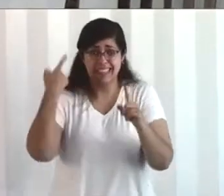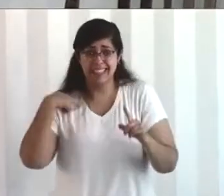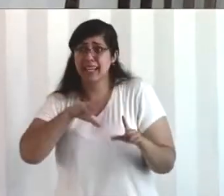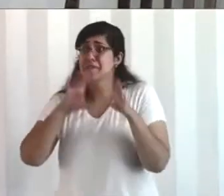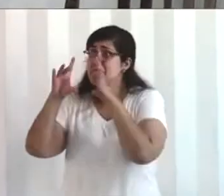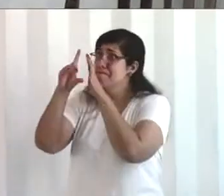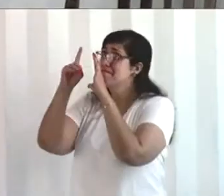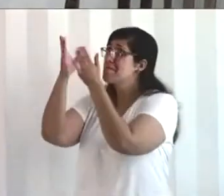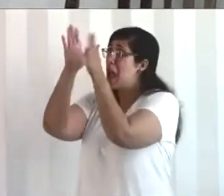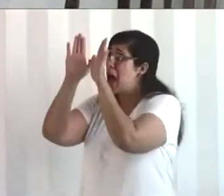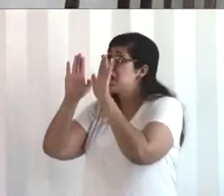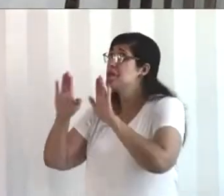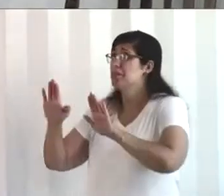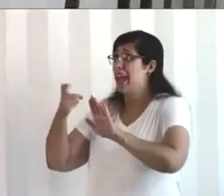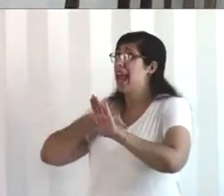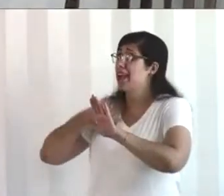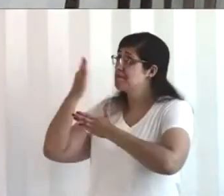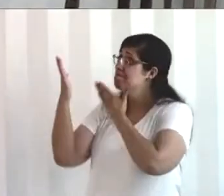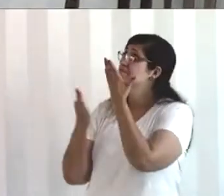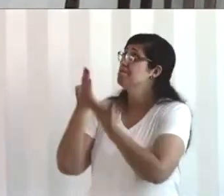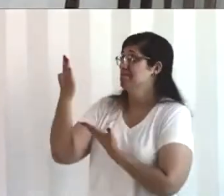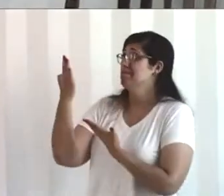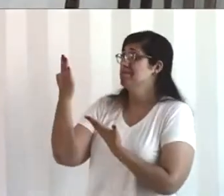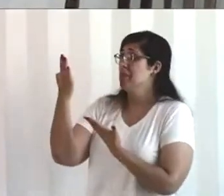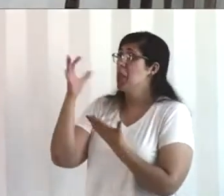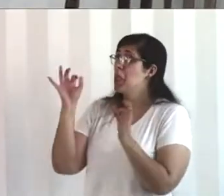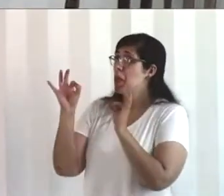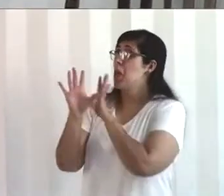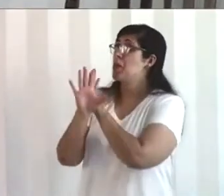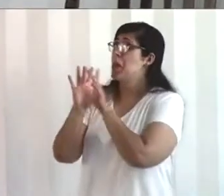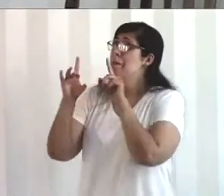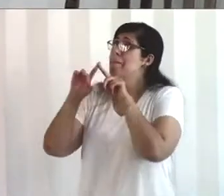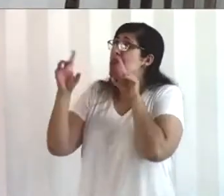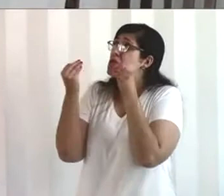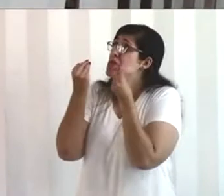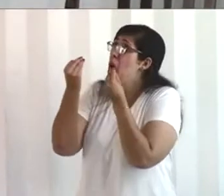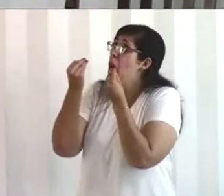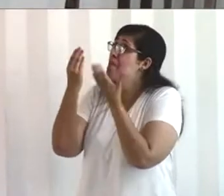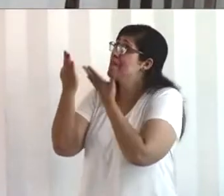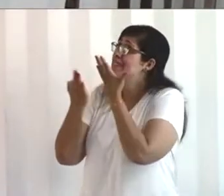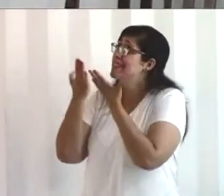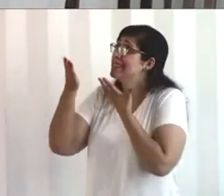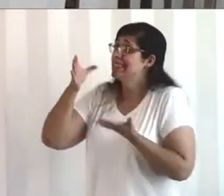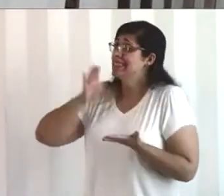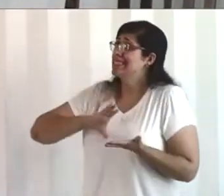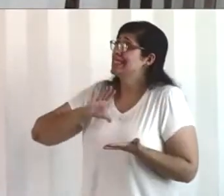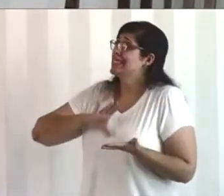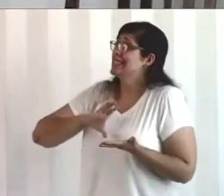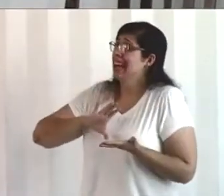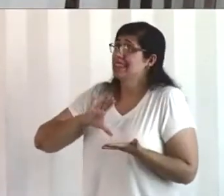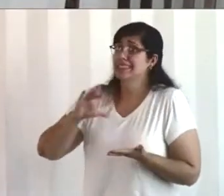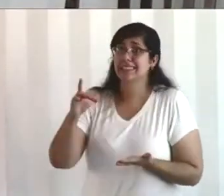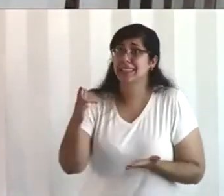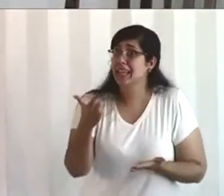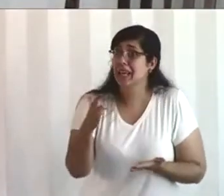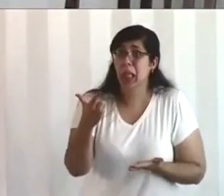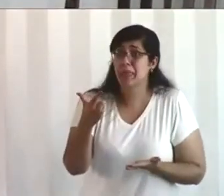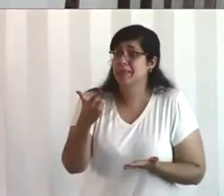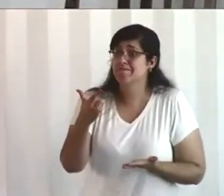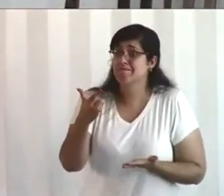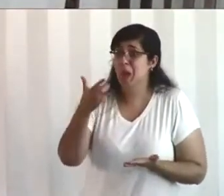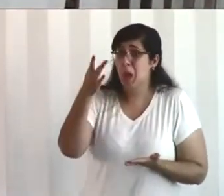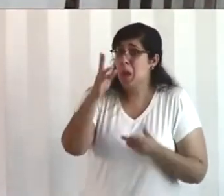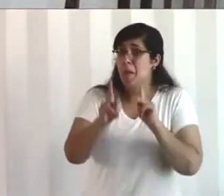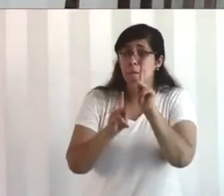Ti e eu quero Te servir. Como nós vamos servir a Cristo numa cidade que não ama a palavra